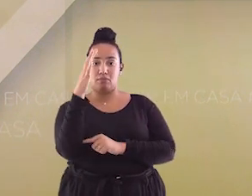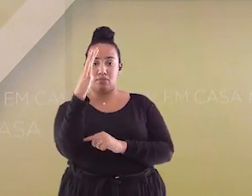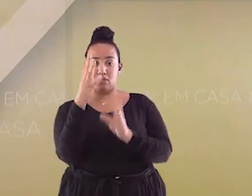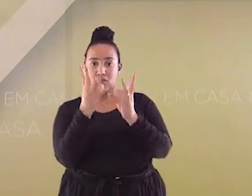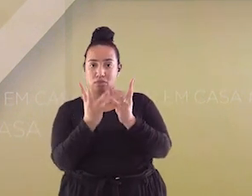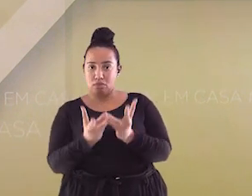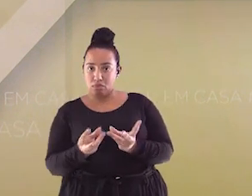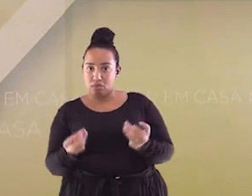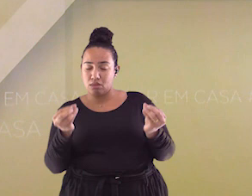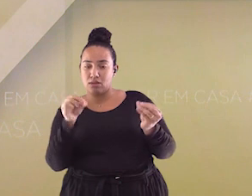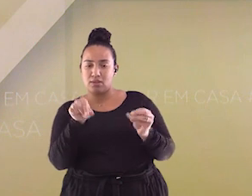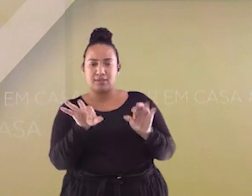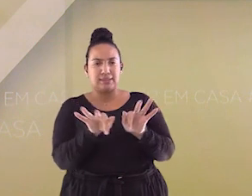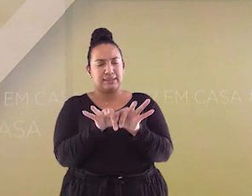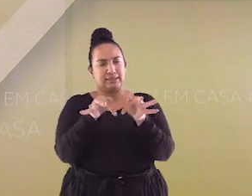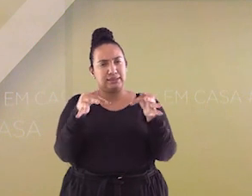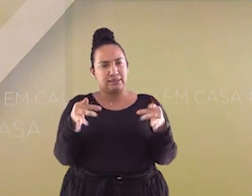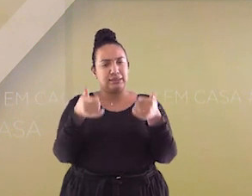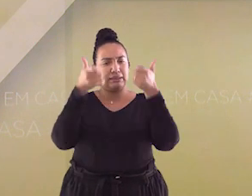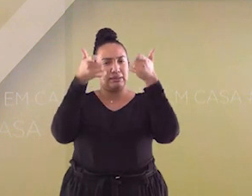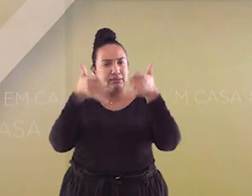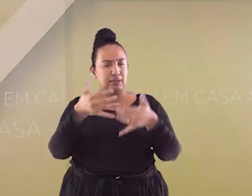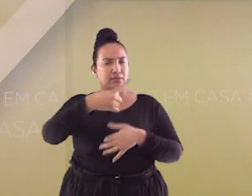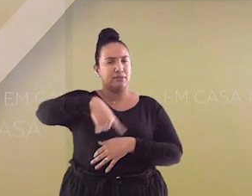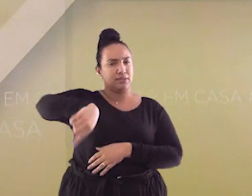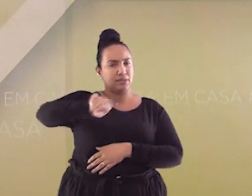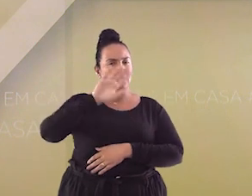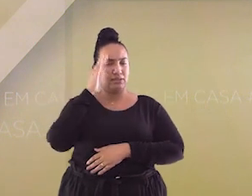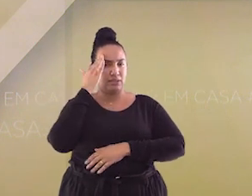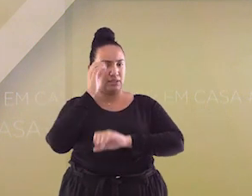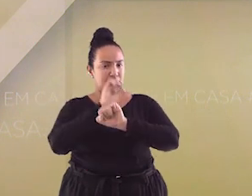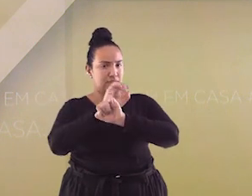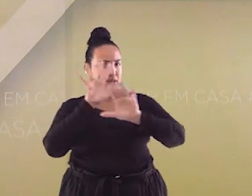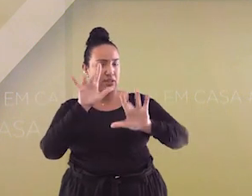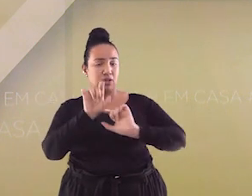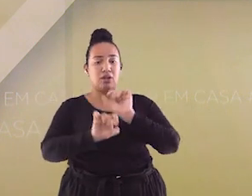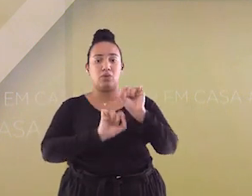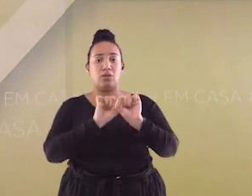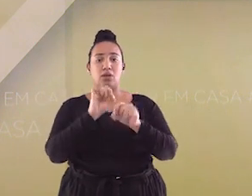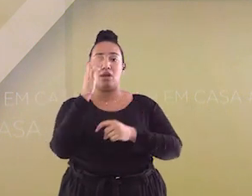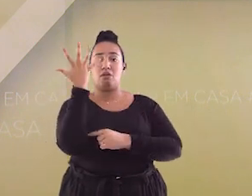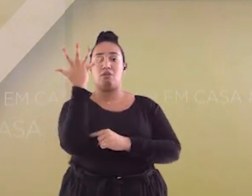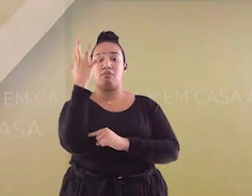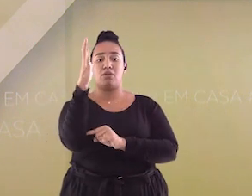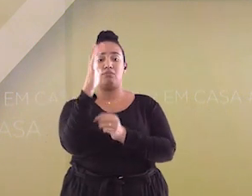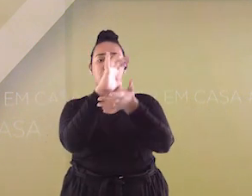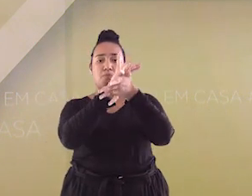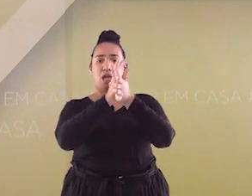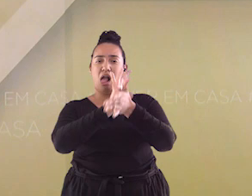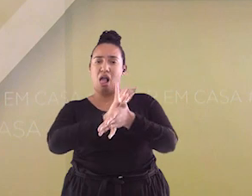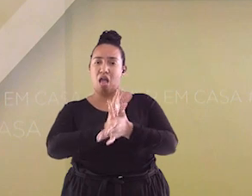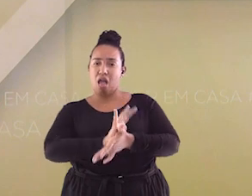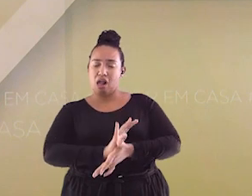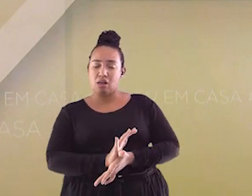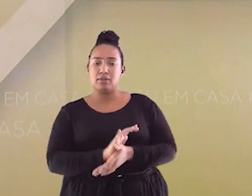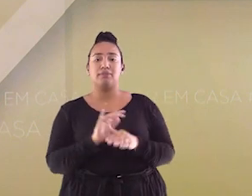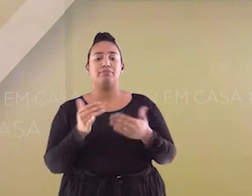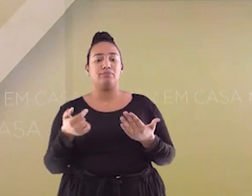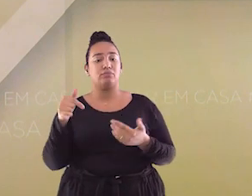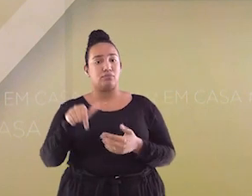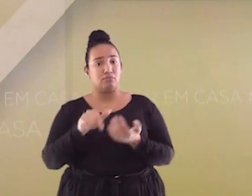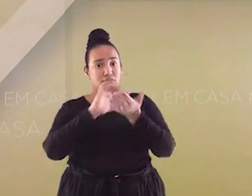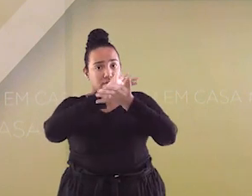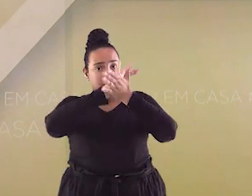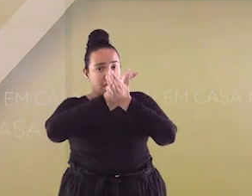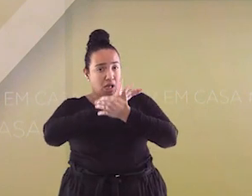assim de uma forma mais simples, para a gente entender melhor, a destruição do meio ambiente. Essa degradação pode acontecer